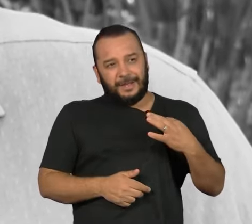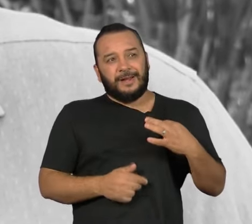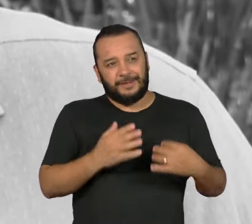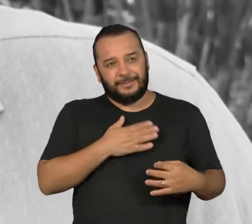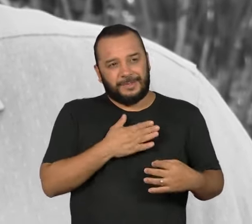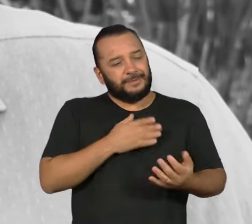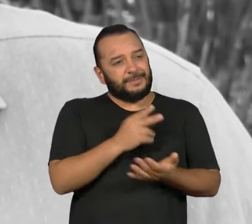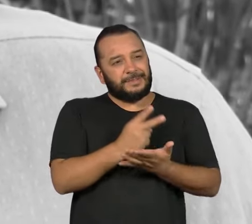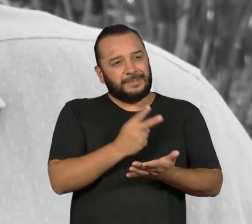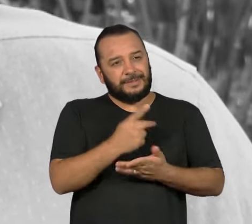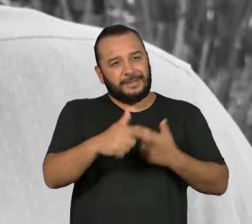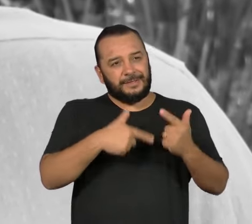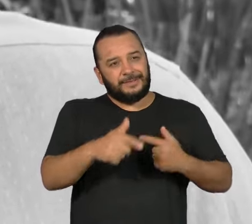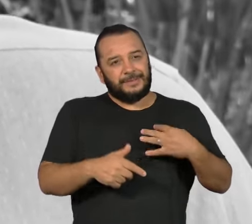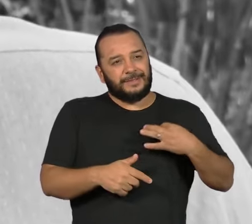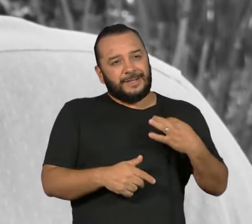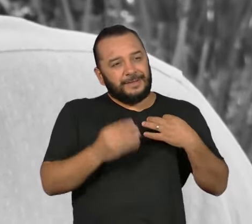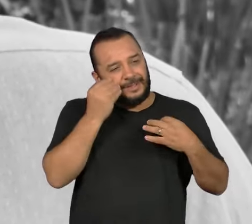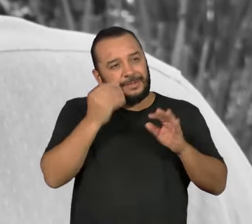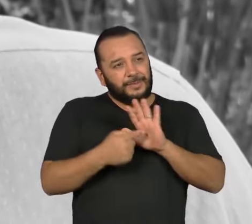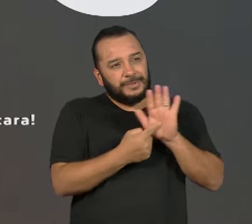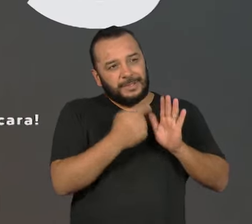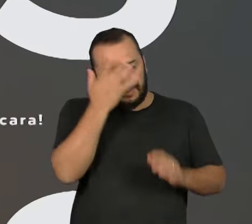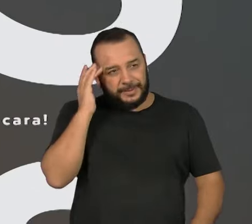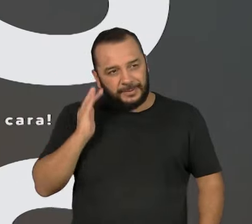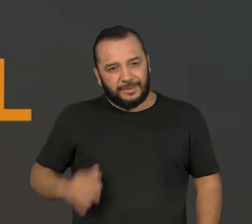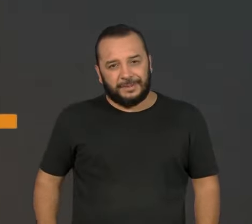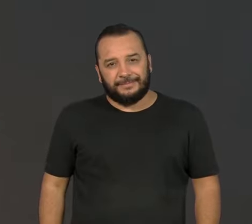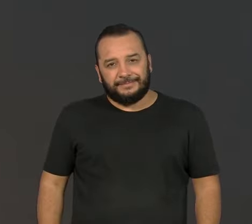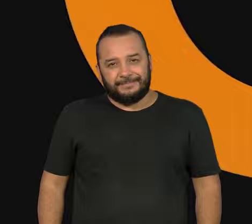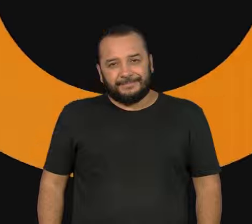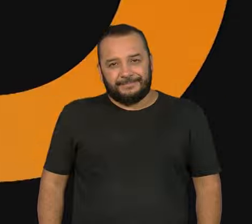sempre fiz, eu tento passar isso para as pessoas.